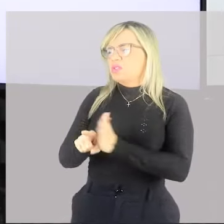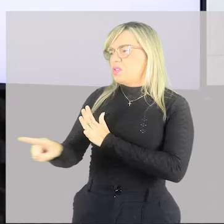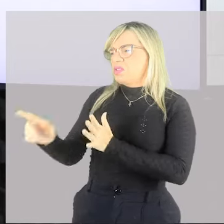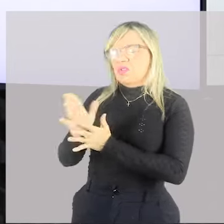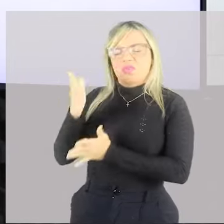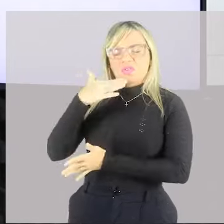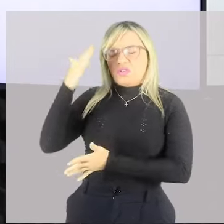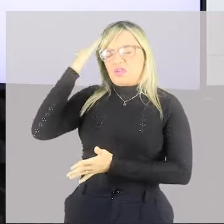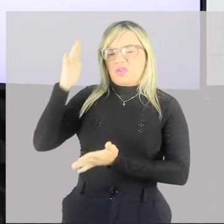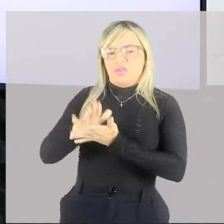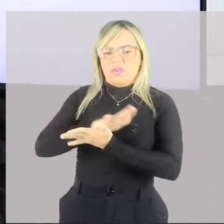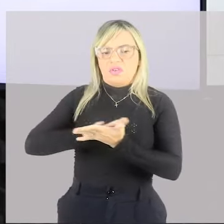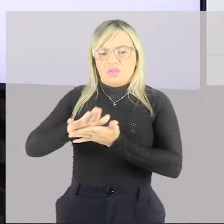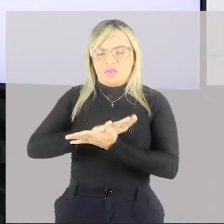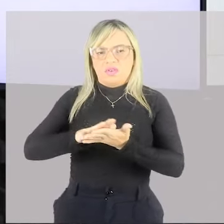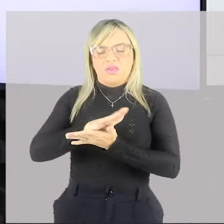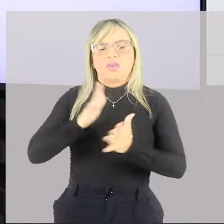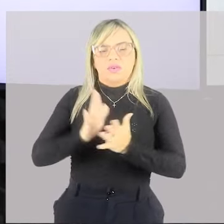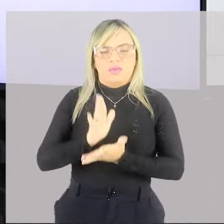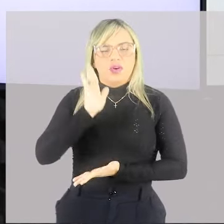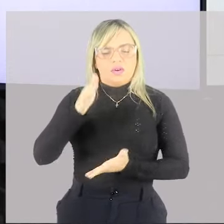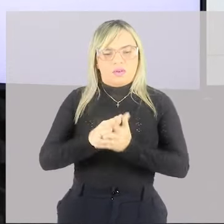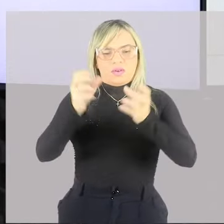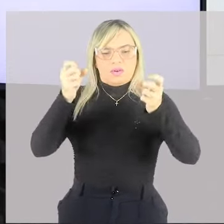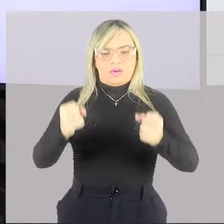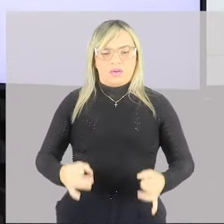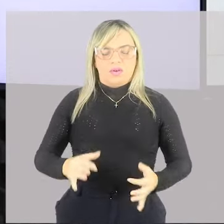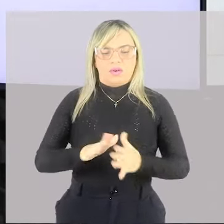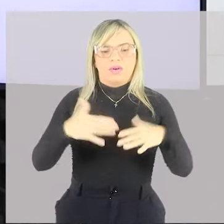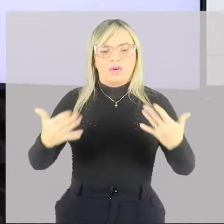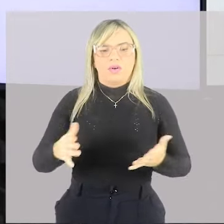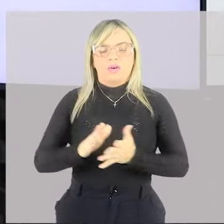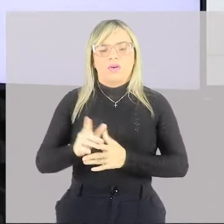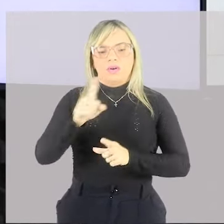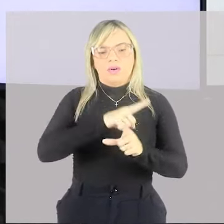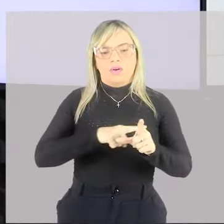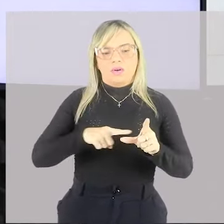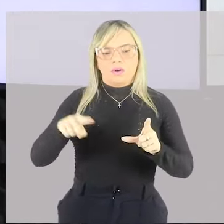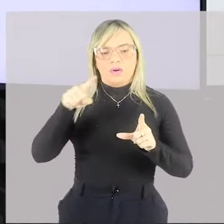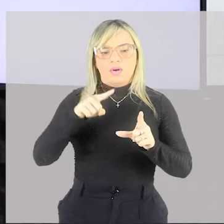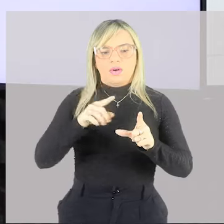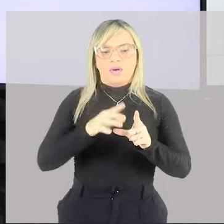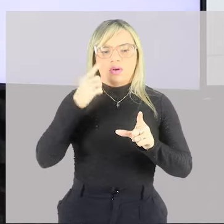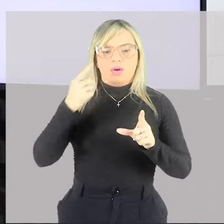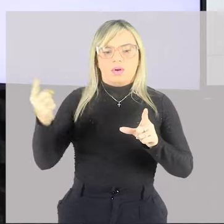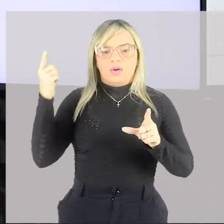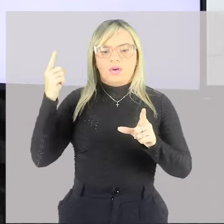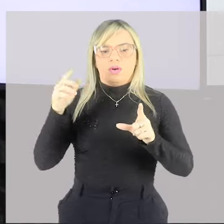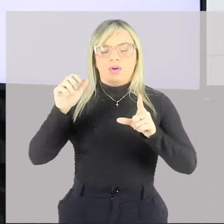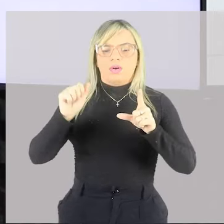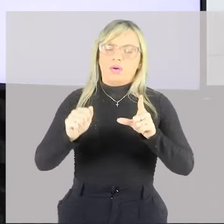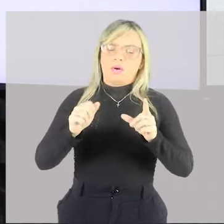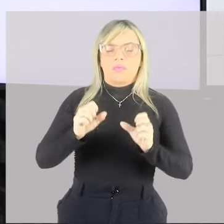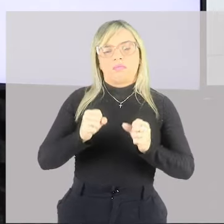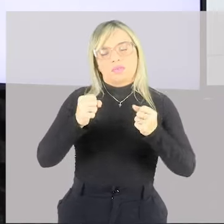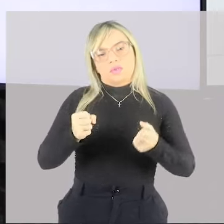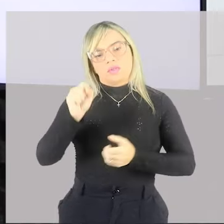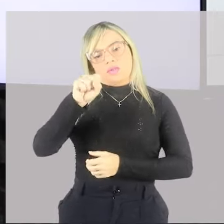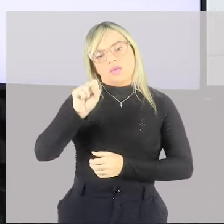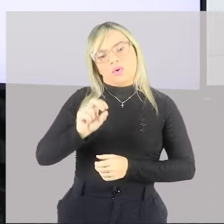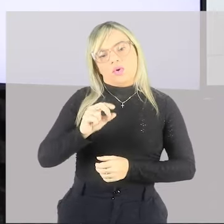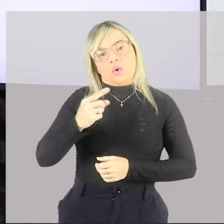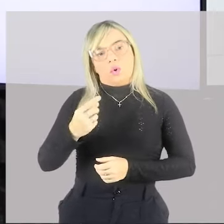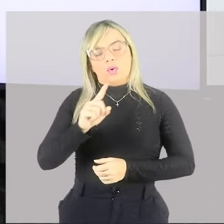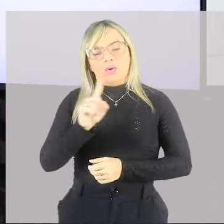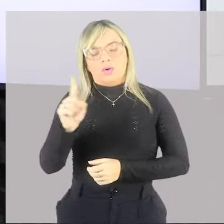eu não entendo então vamos tentar destrinchar vamos para eliminação transmissão dos saberes acumulados pode ser que sim pode ser que não